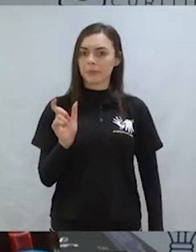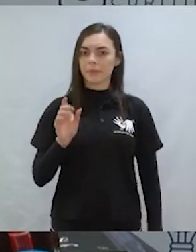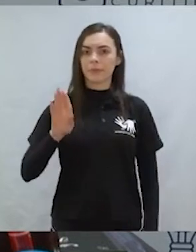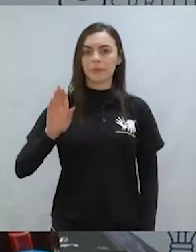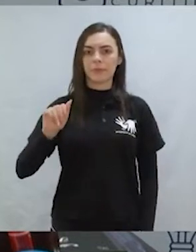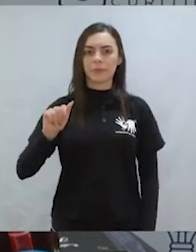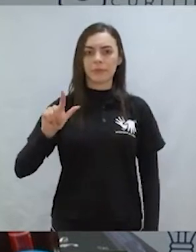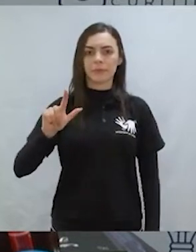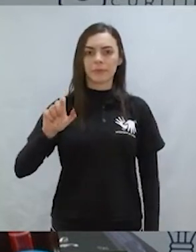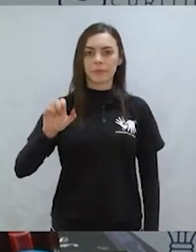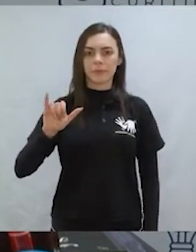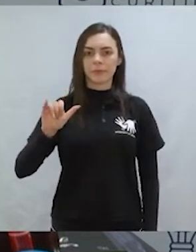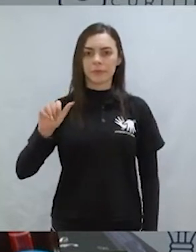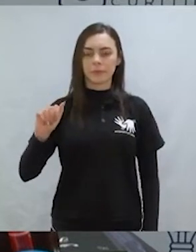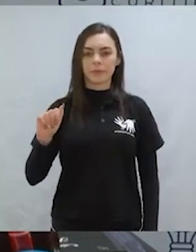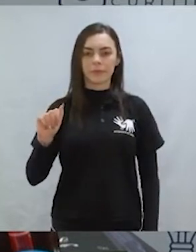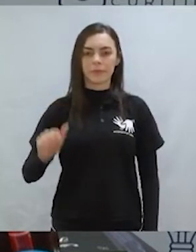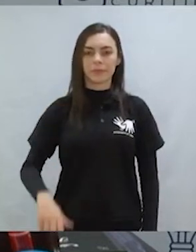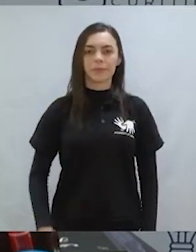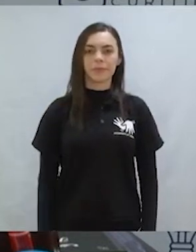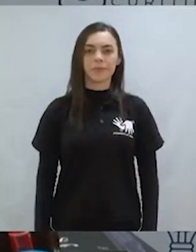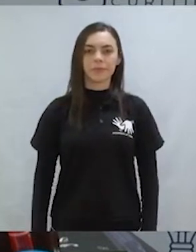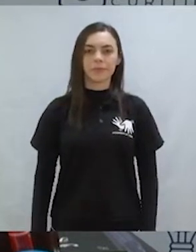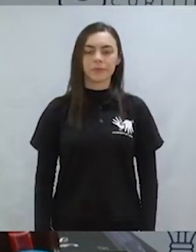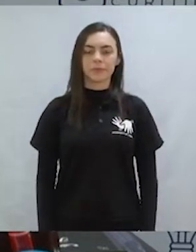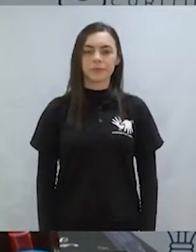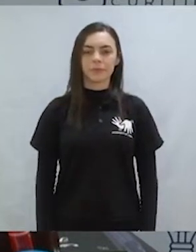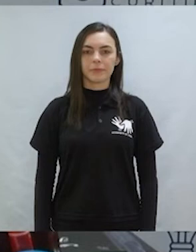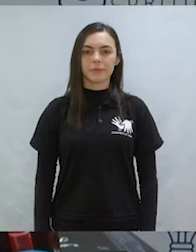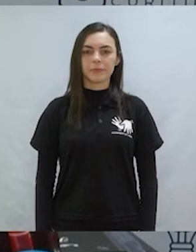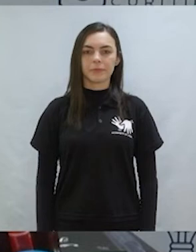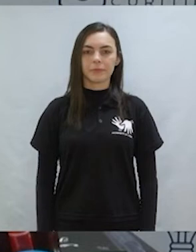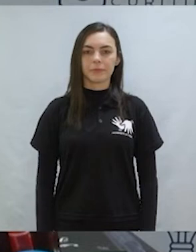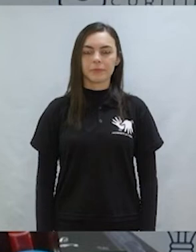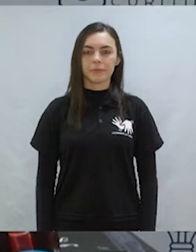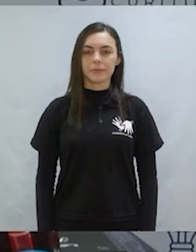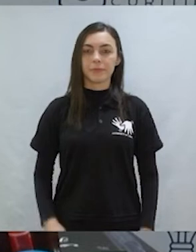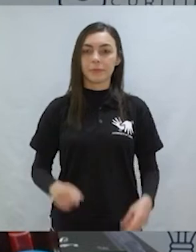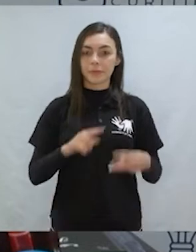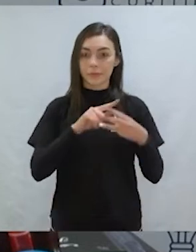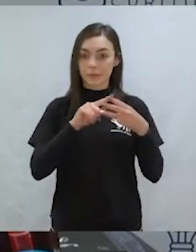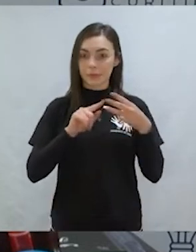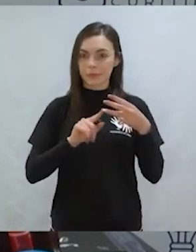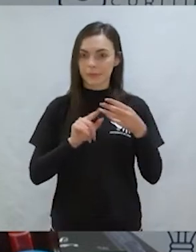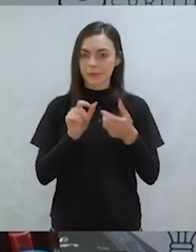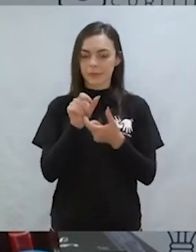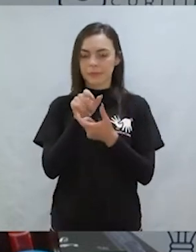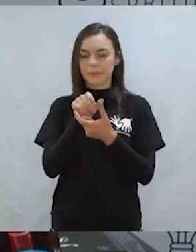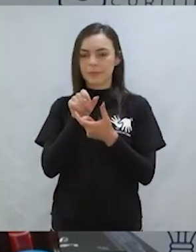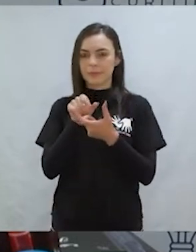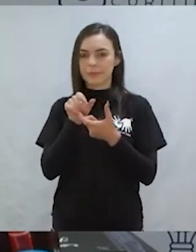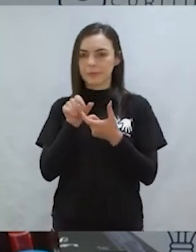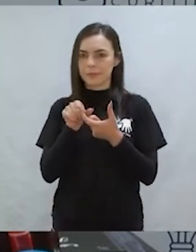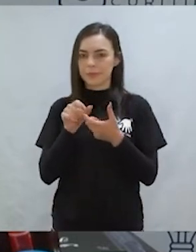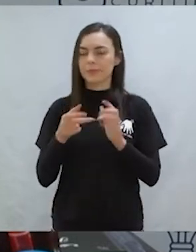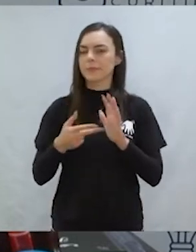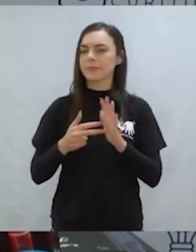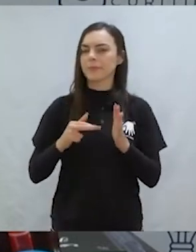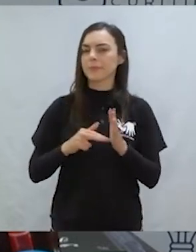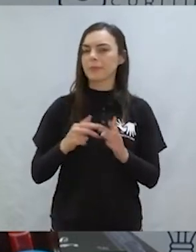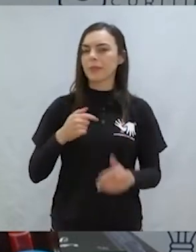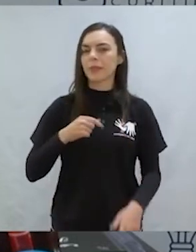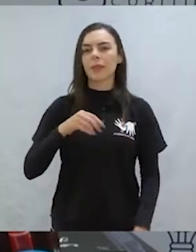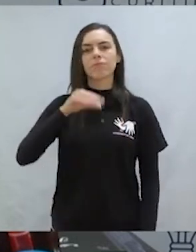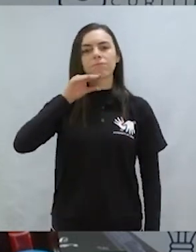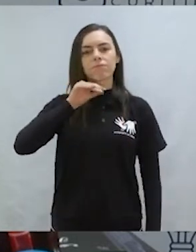Formamos a palavra ba, lei, ia. Então tem três sílabas,